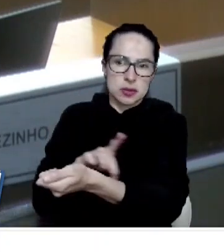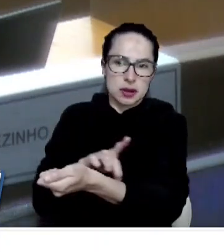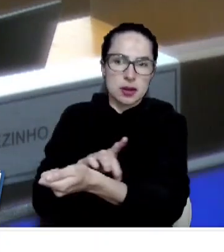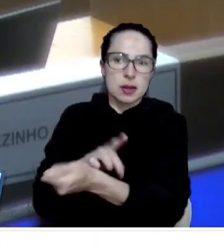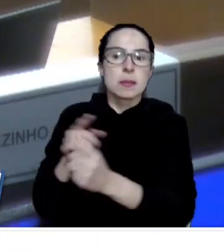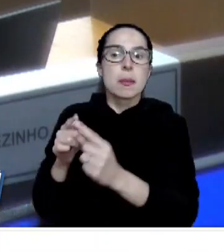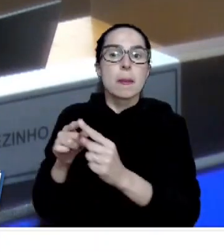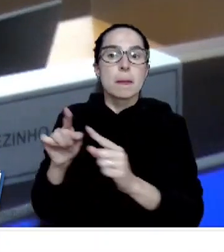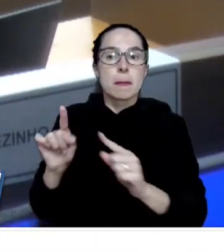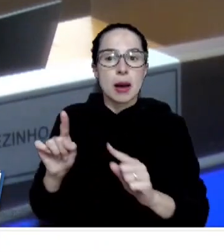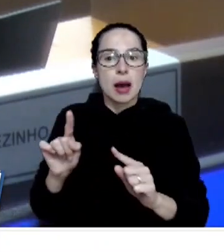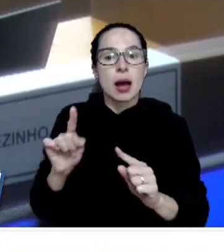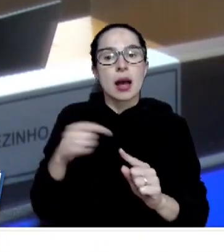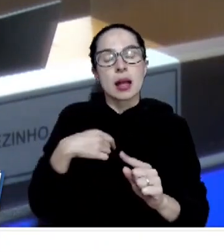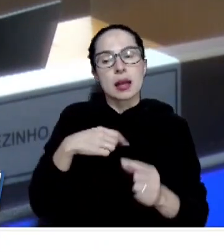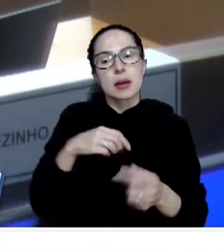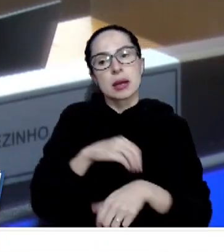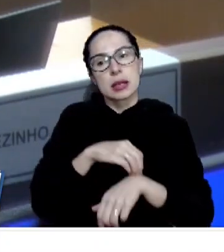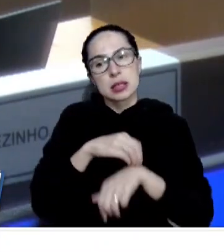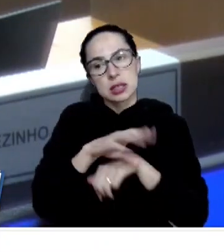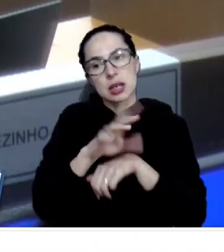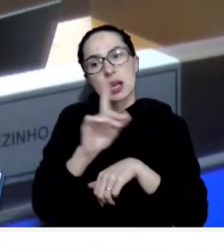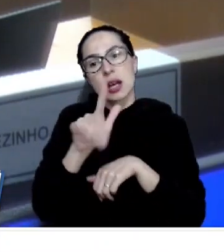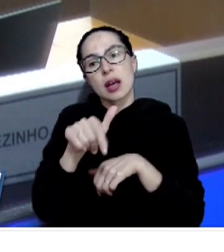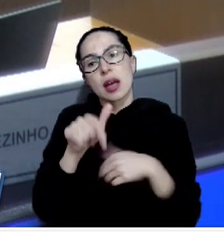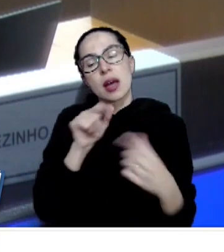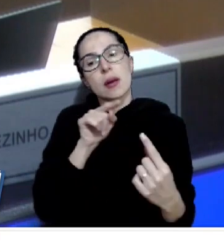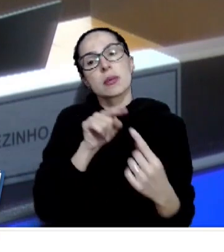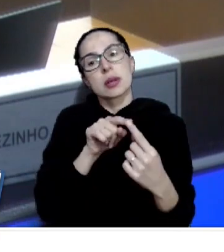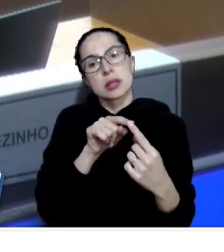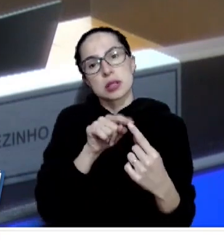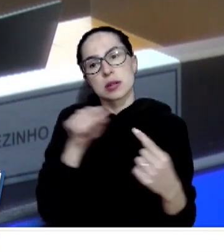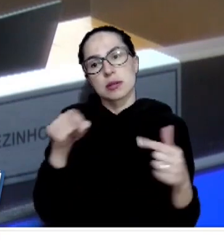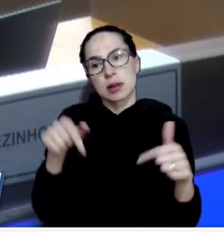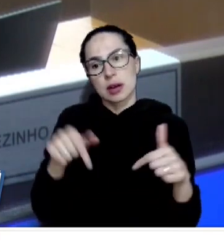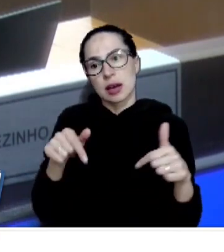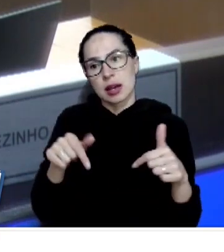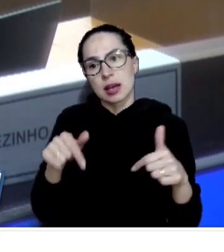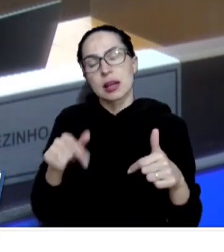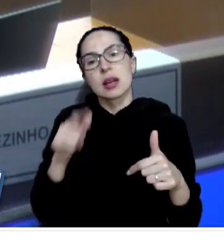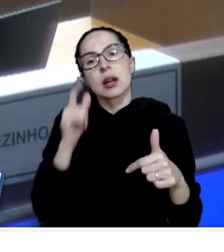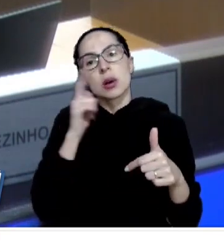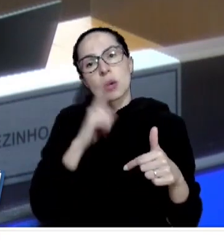indicação que eu fiz foi justamente para isso, para utilizar com as